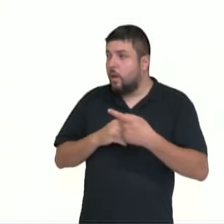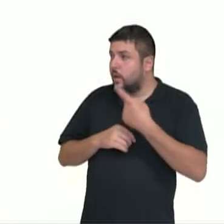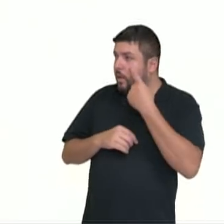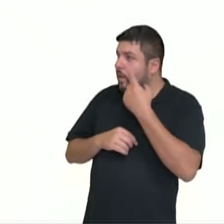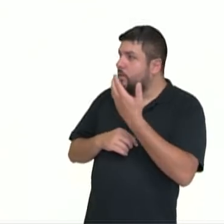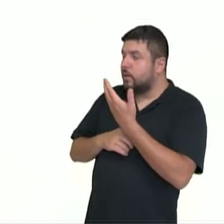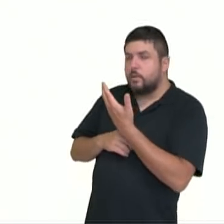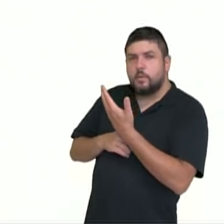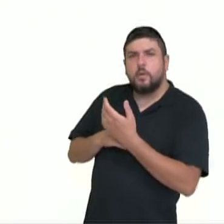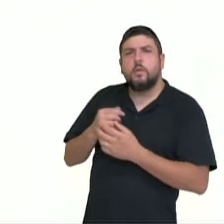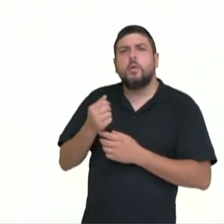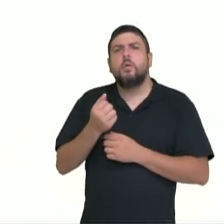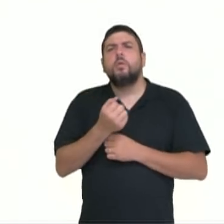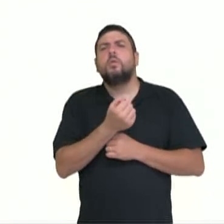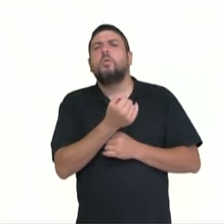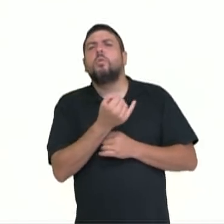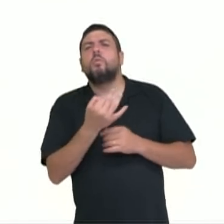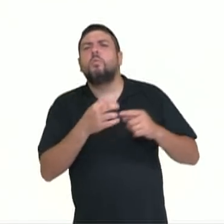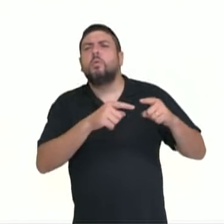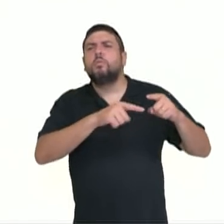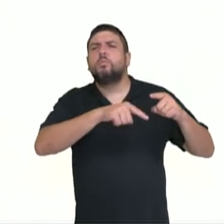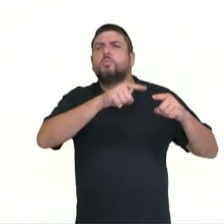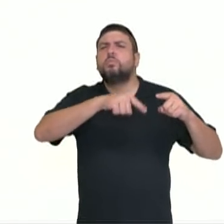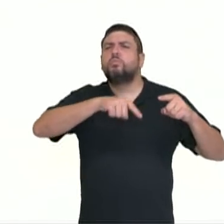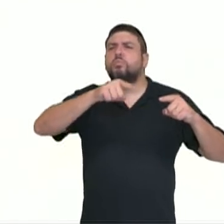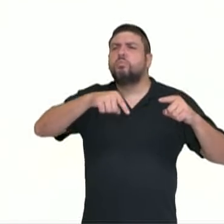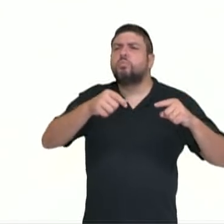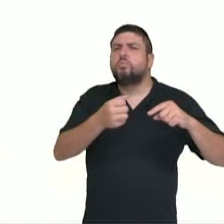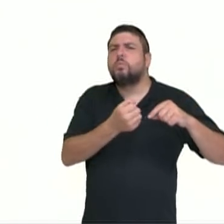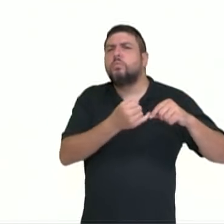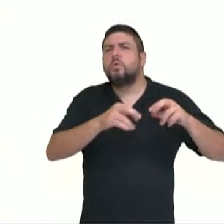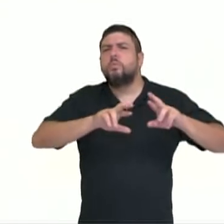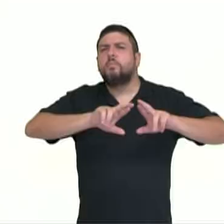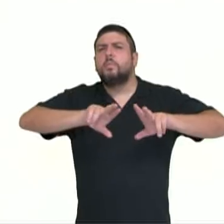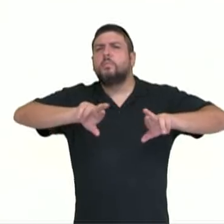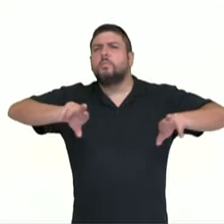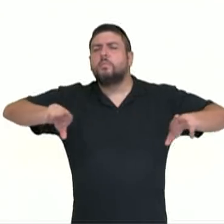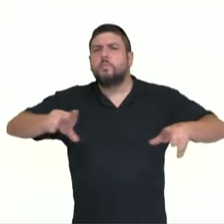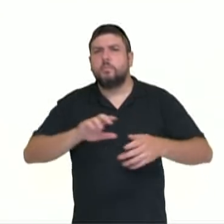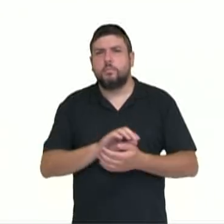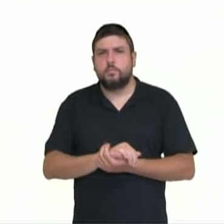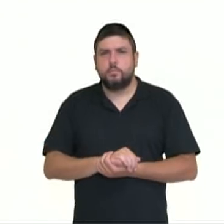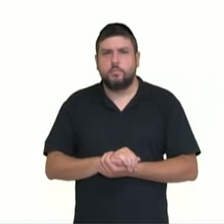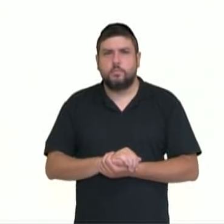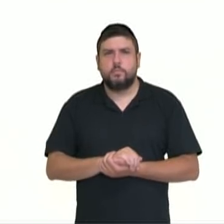identificar quantos sons tem nessa imagem? Vamos dar uma olhada?